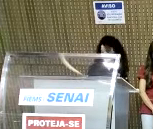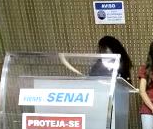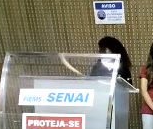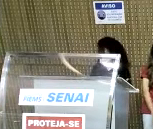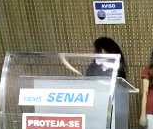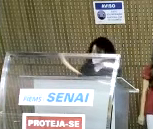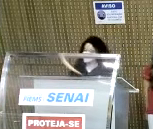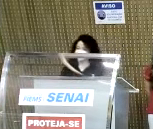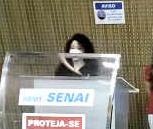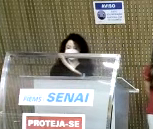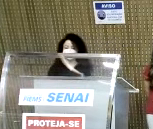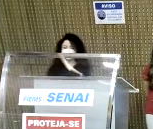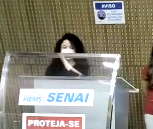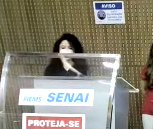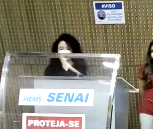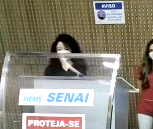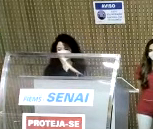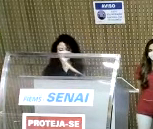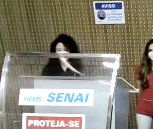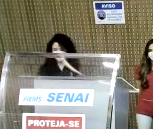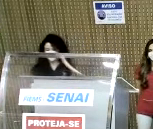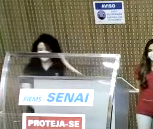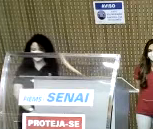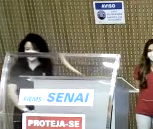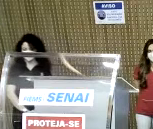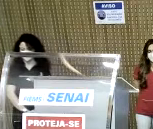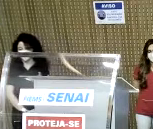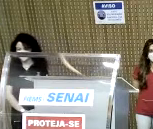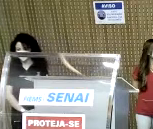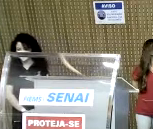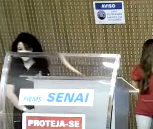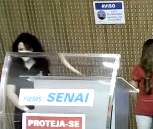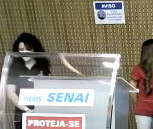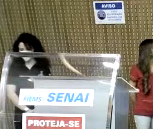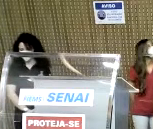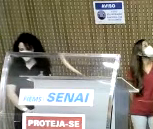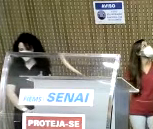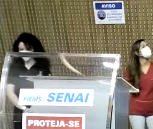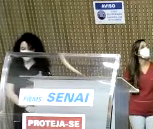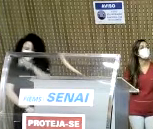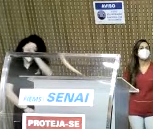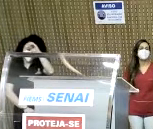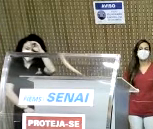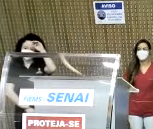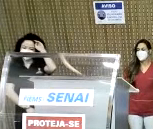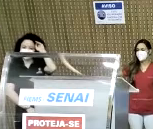Heloína me acompanhando. Vamos dar início à apresentação da unidade UBS Jockey